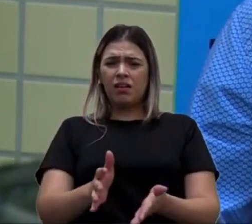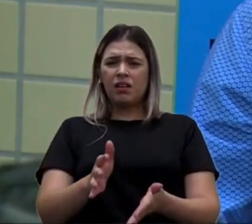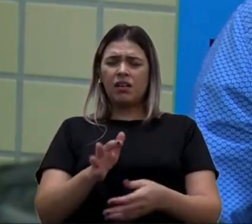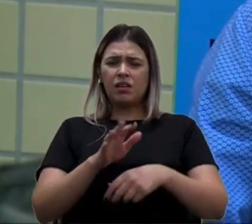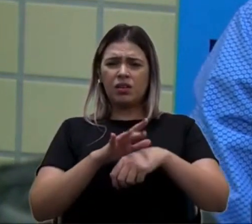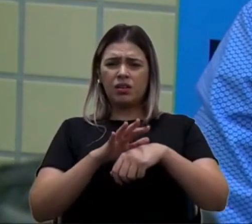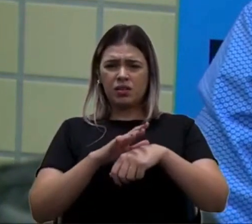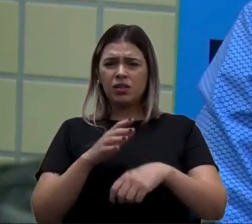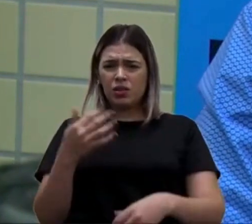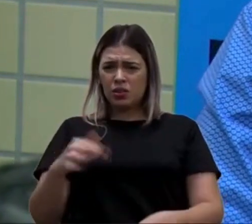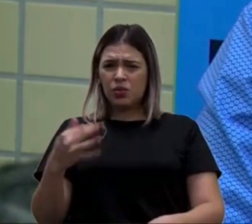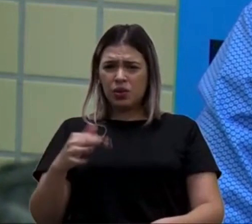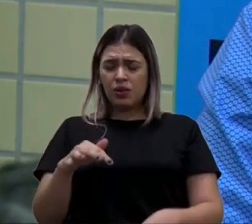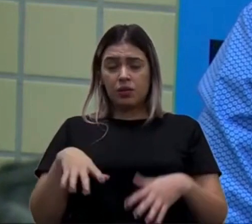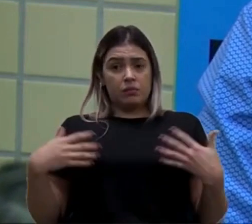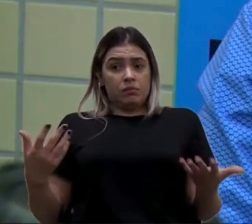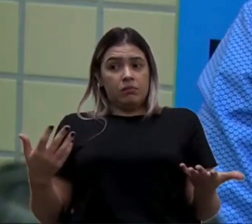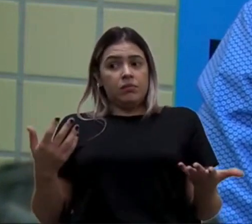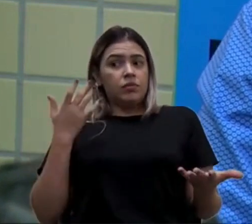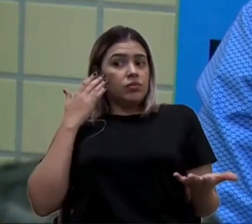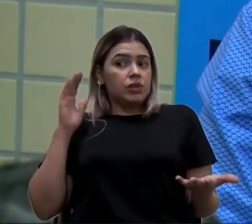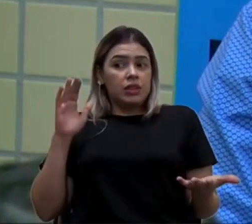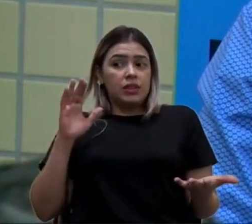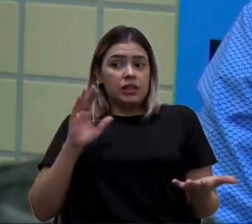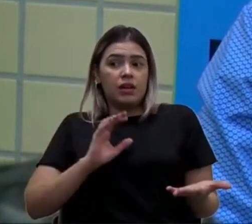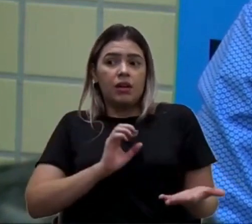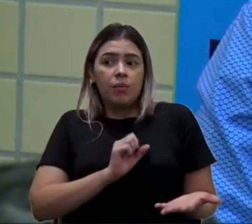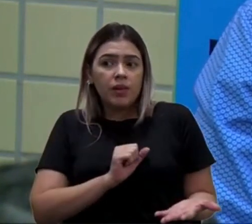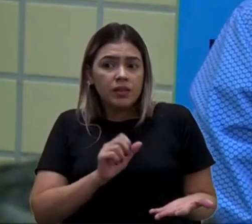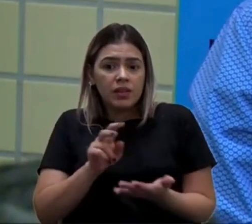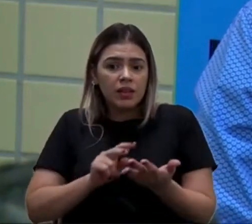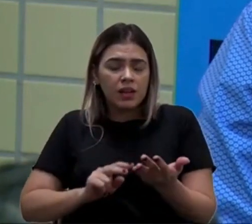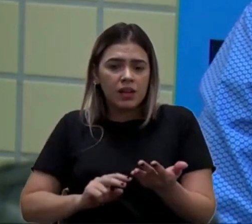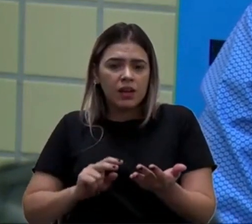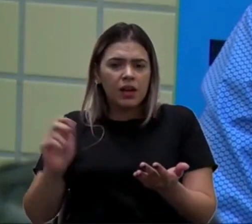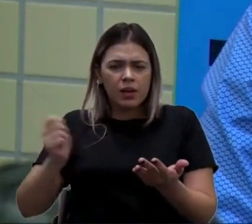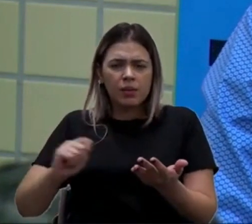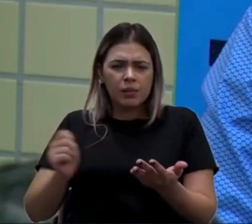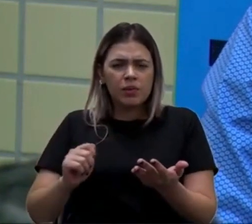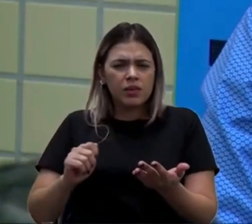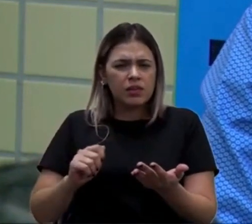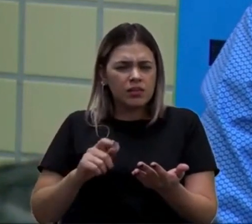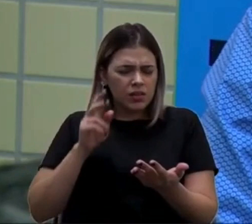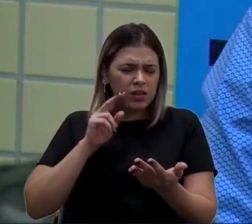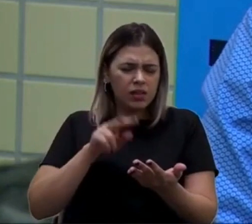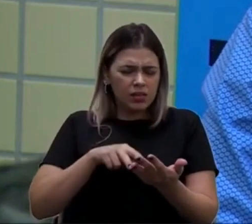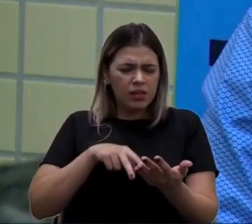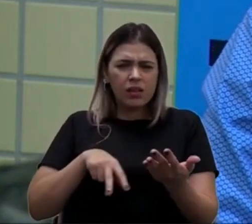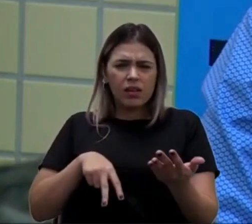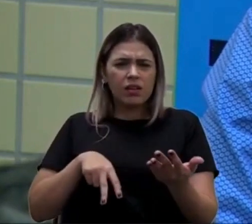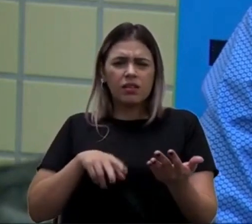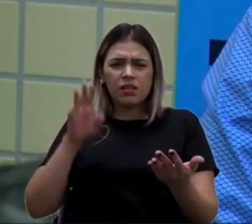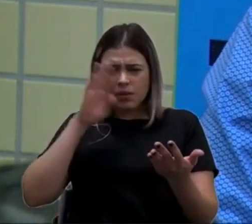ele puxa Será que ela vai conseguir ler o romance ela vai perguntar é possível que haja tanta maldade sim